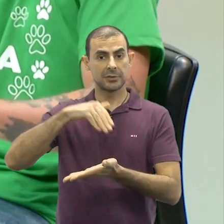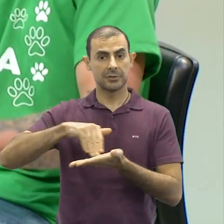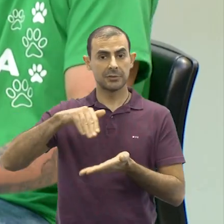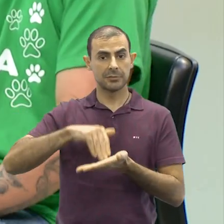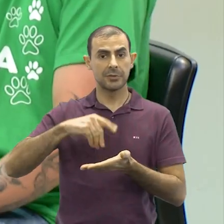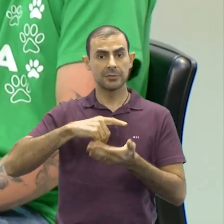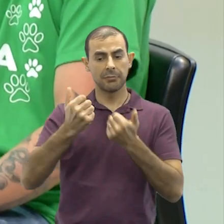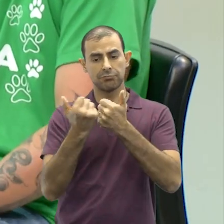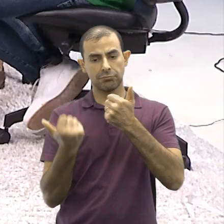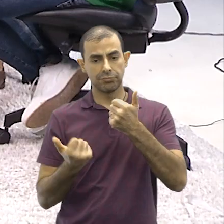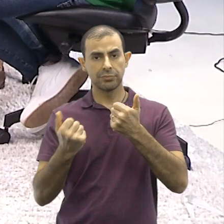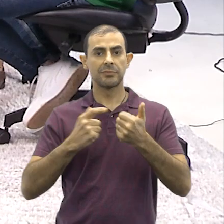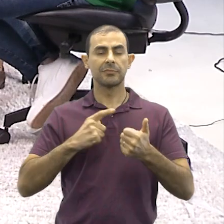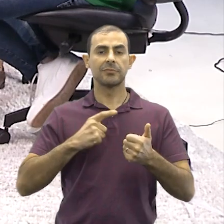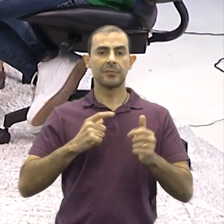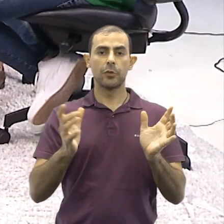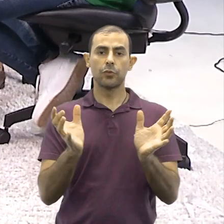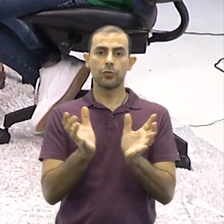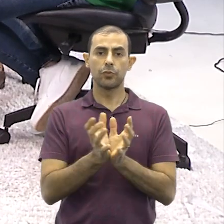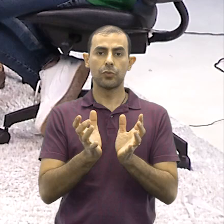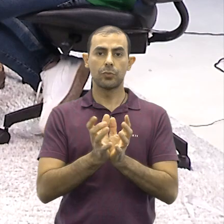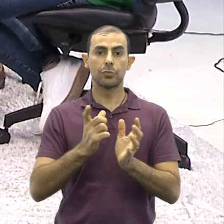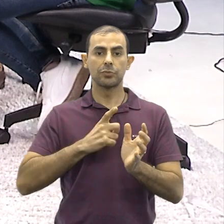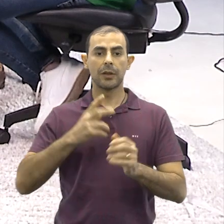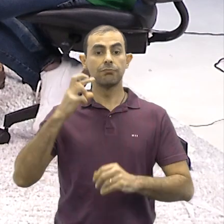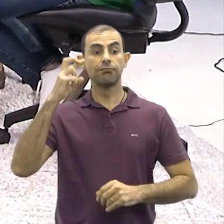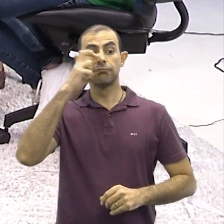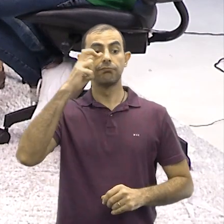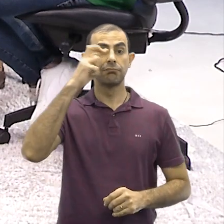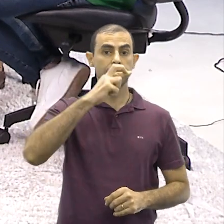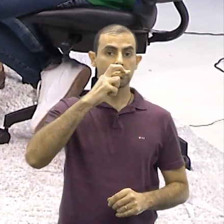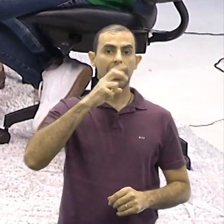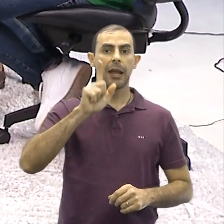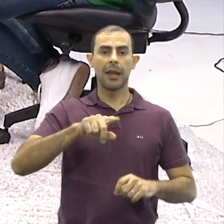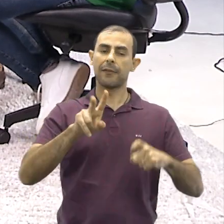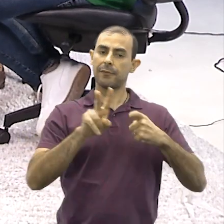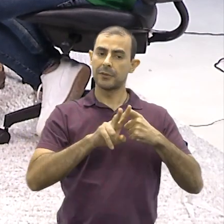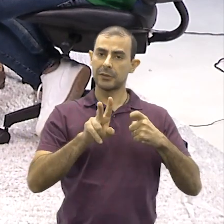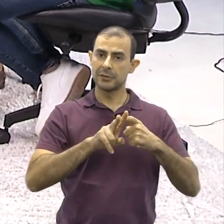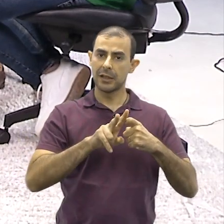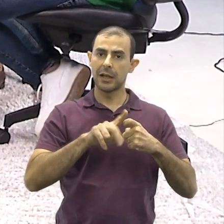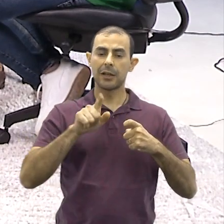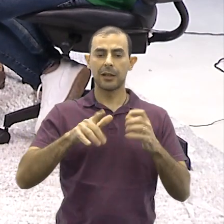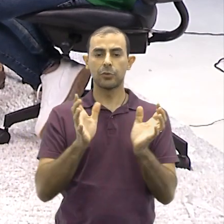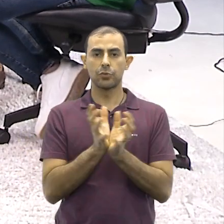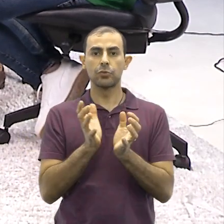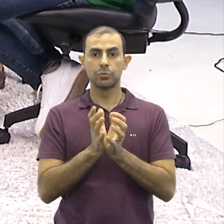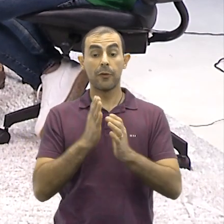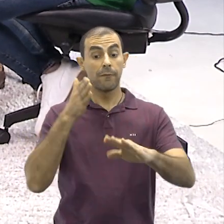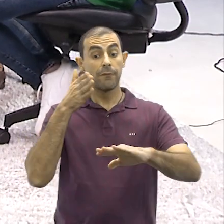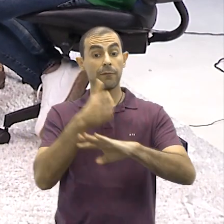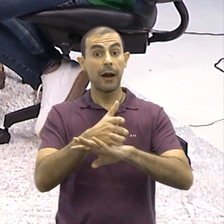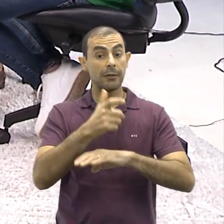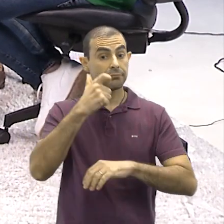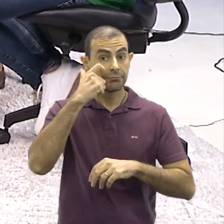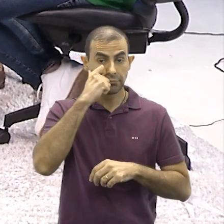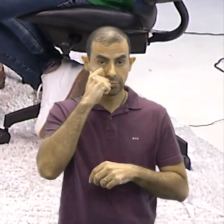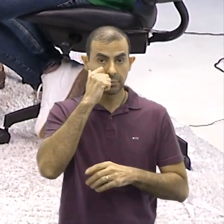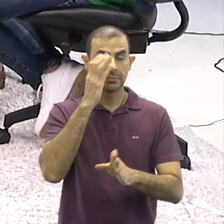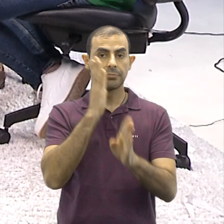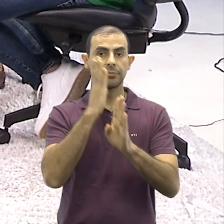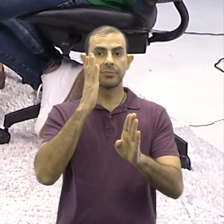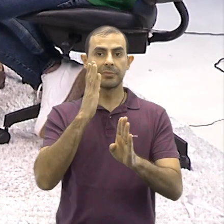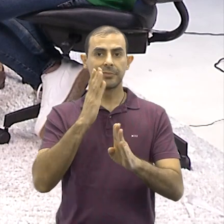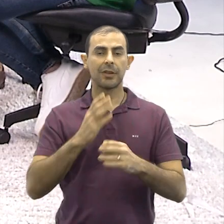uma gerência, um setor de monitoramento, que ele é composto então por um médico veterinário, a equipe nossa que vai até o local